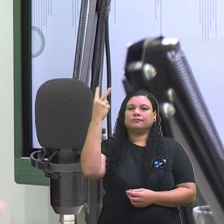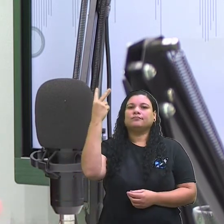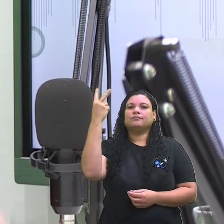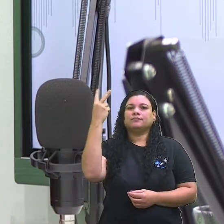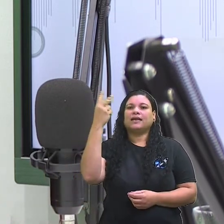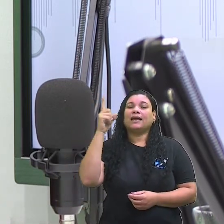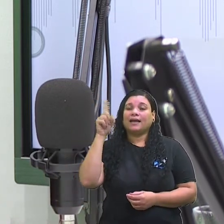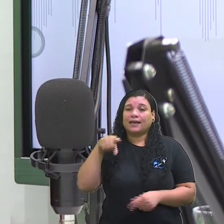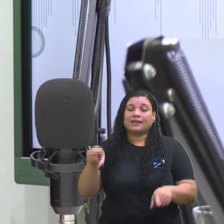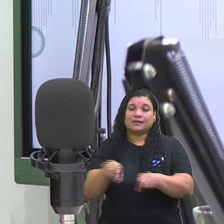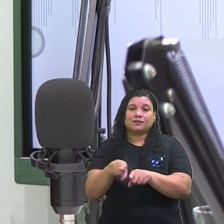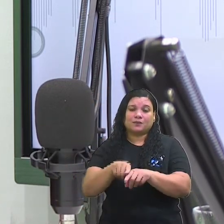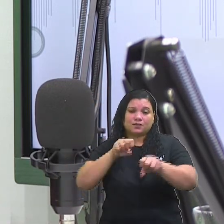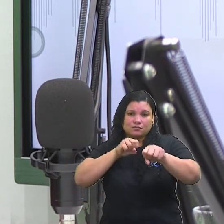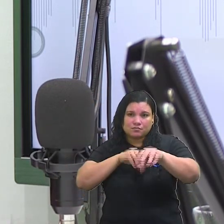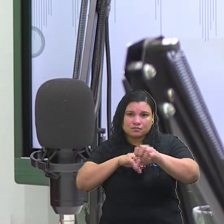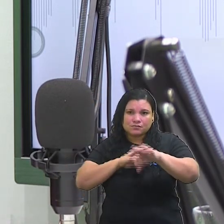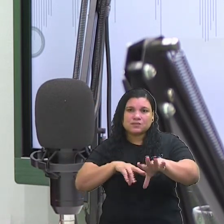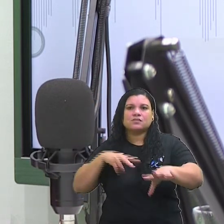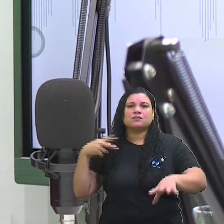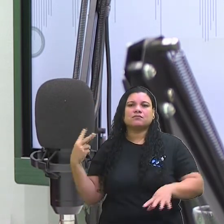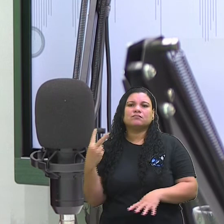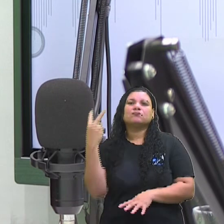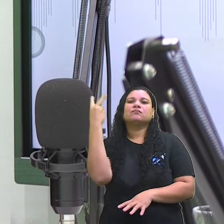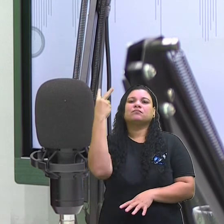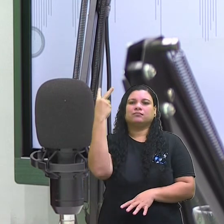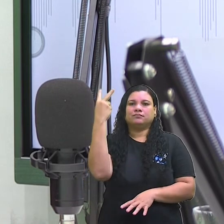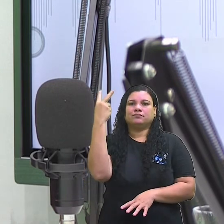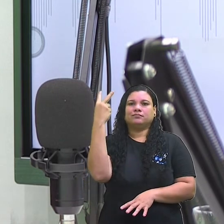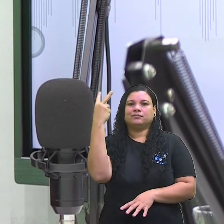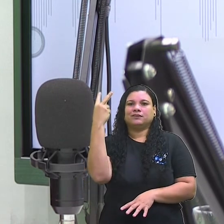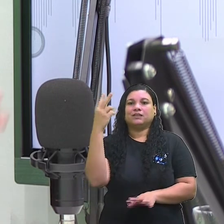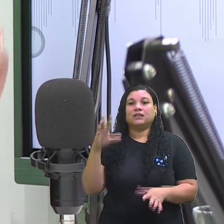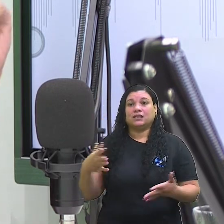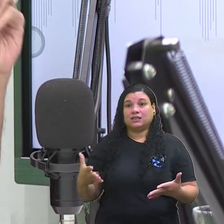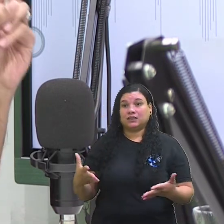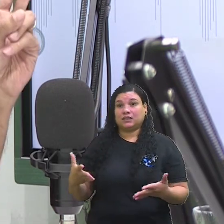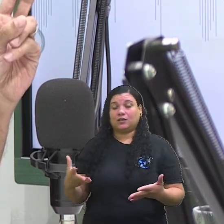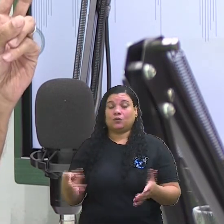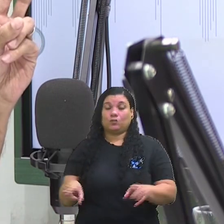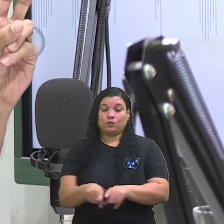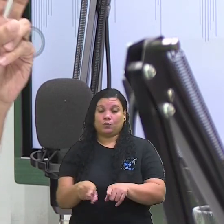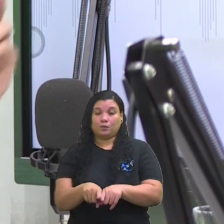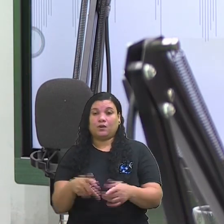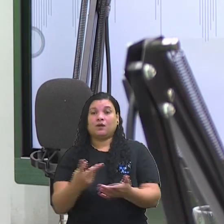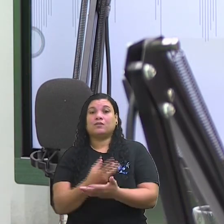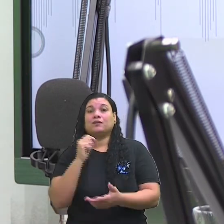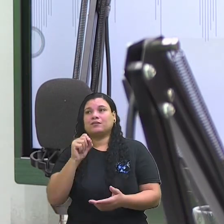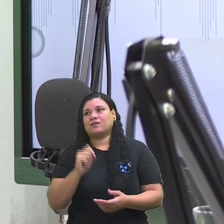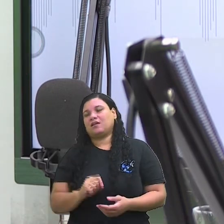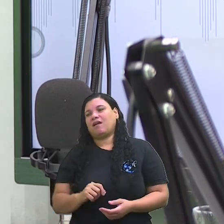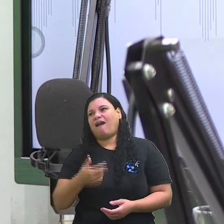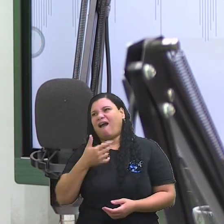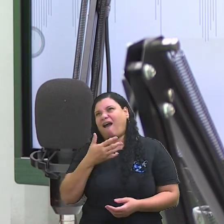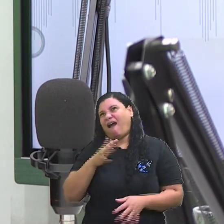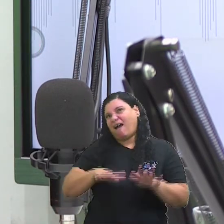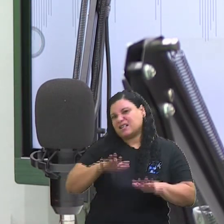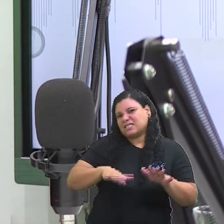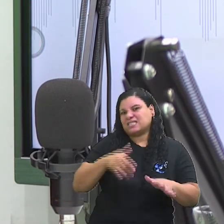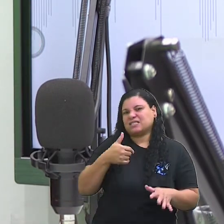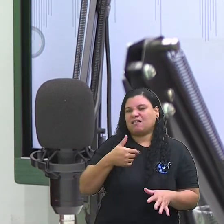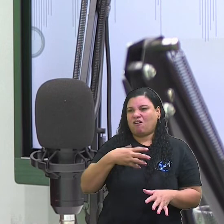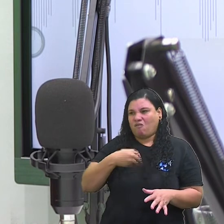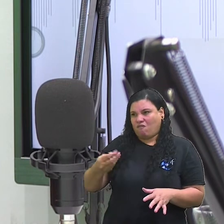condições. Pronto, e acabou. Aí o filho fica emburrado, fica chateado e o pai, para não ficar mal na fita, ele agora se endivida. Eu